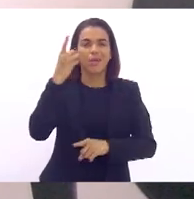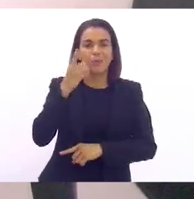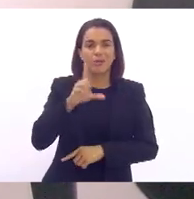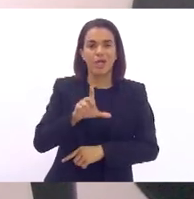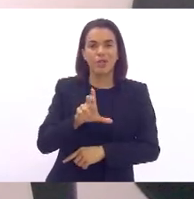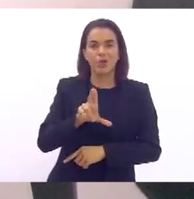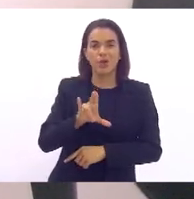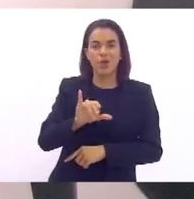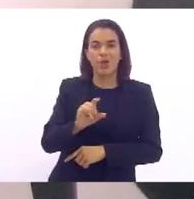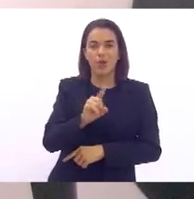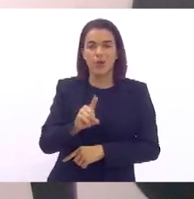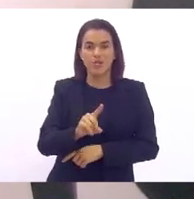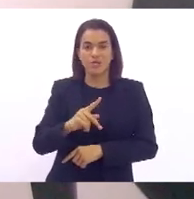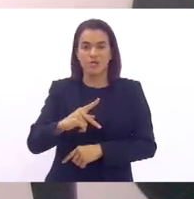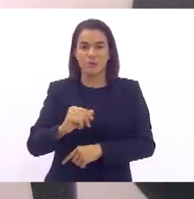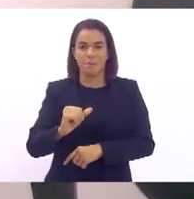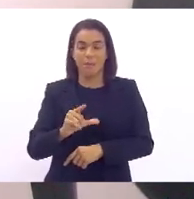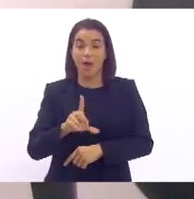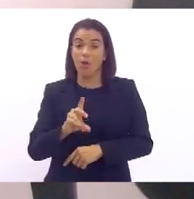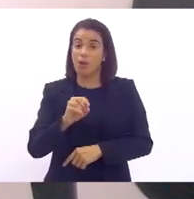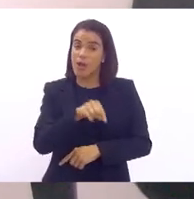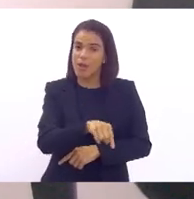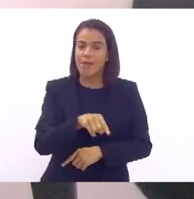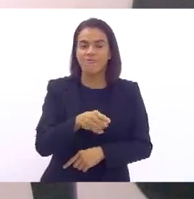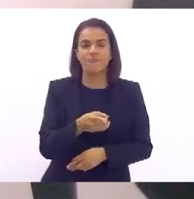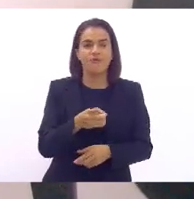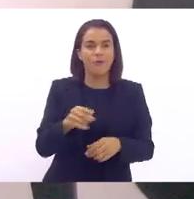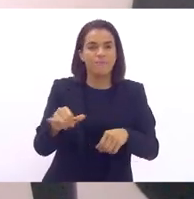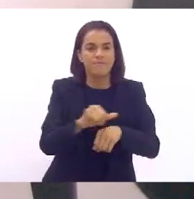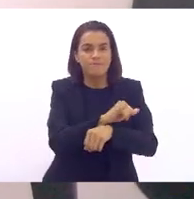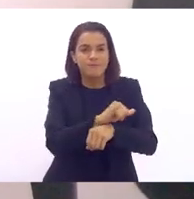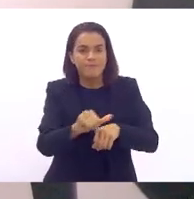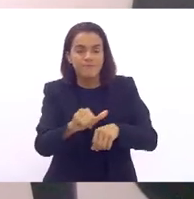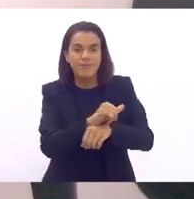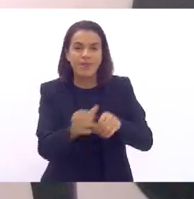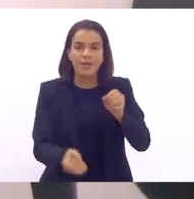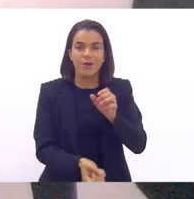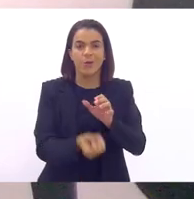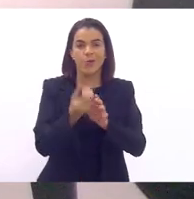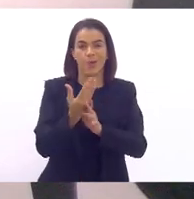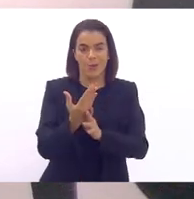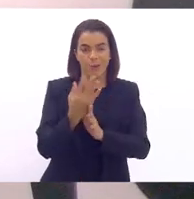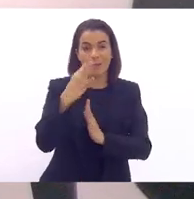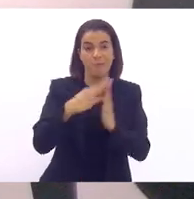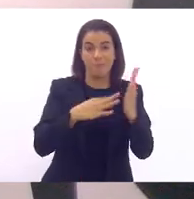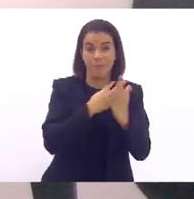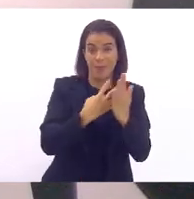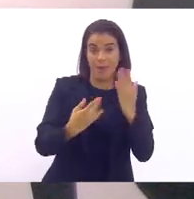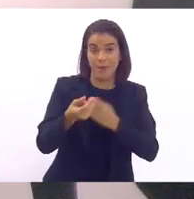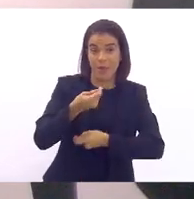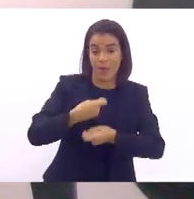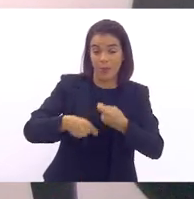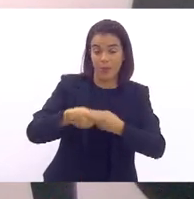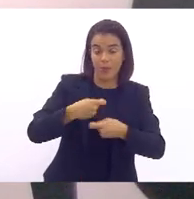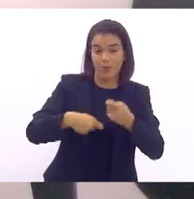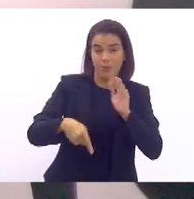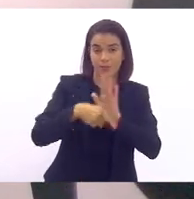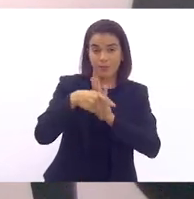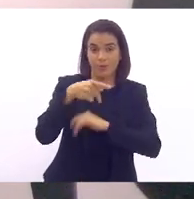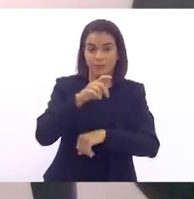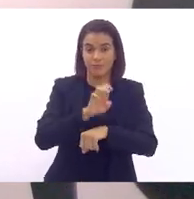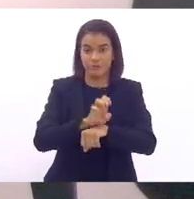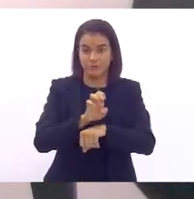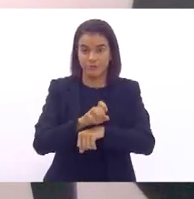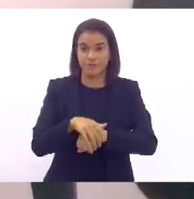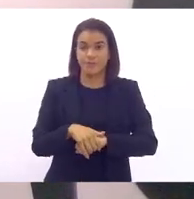plano do plano estratégico desenvolvimento econômico social desse estado porque muito se fala Dr